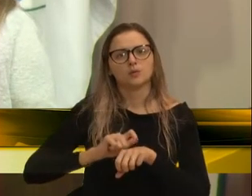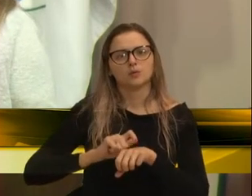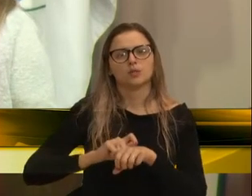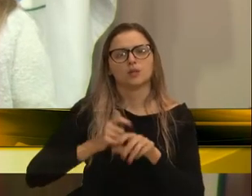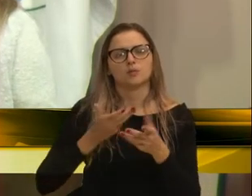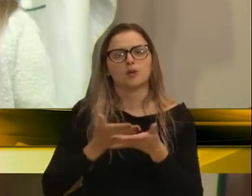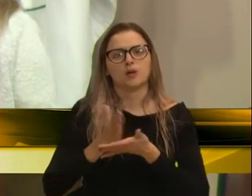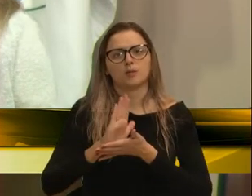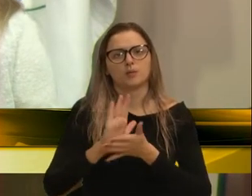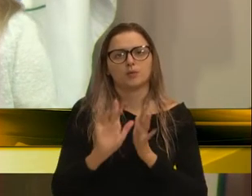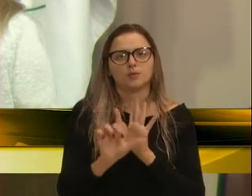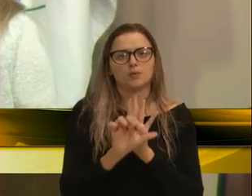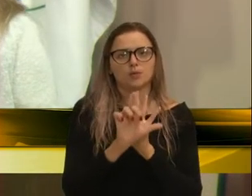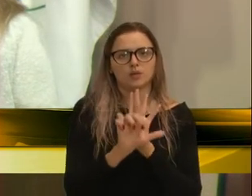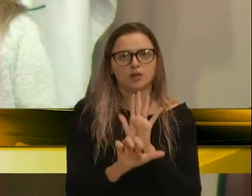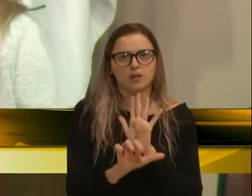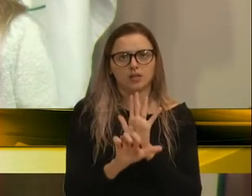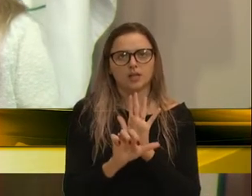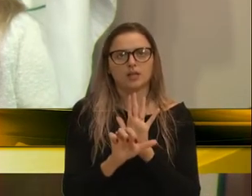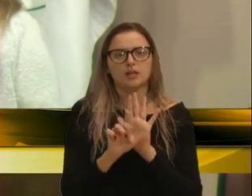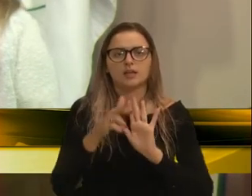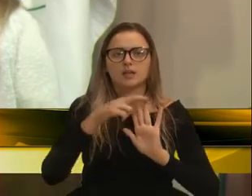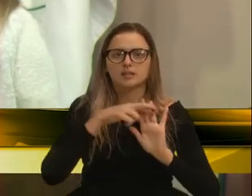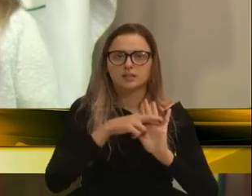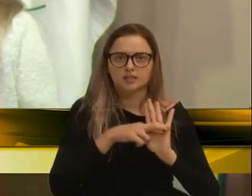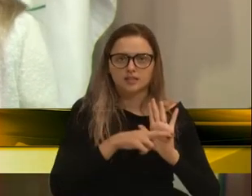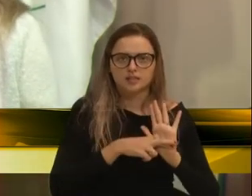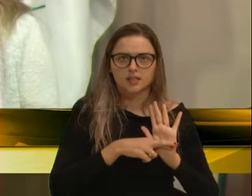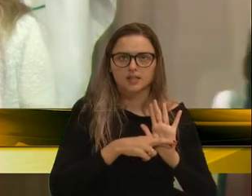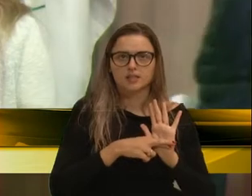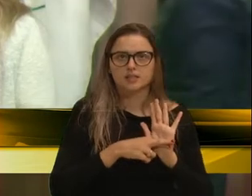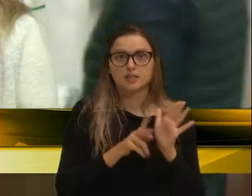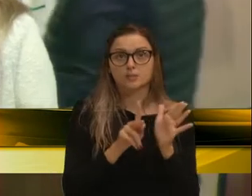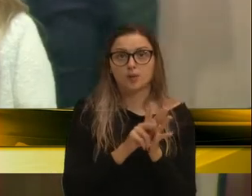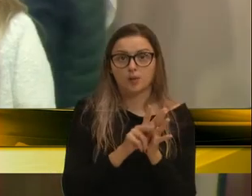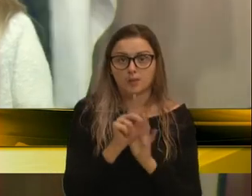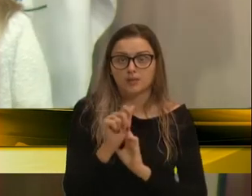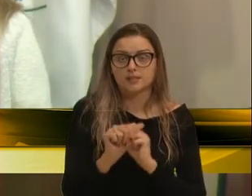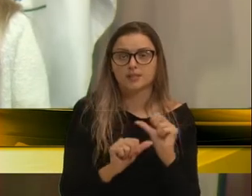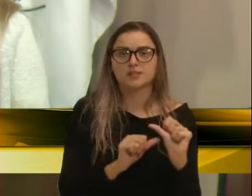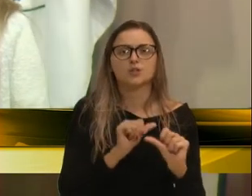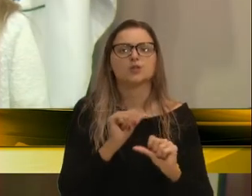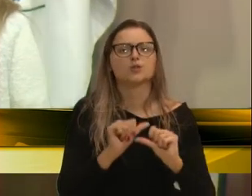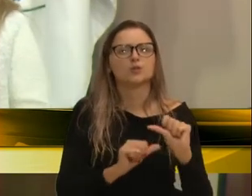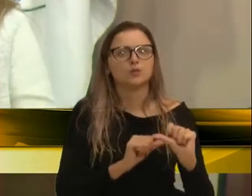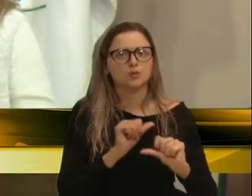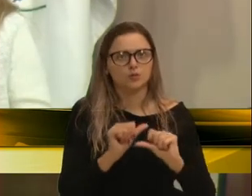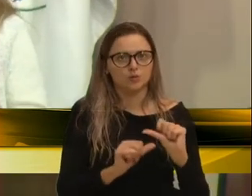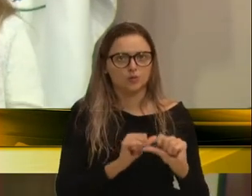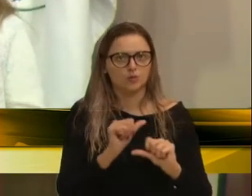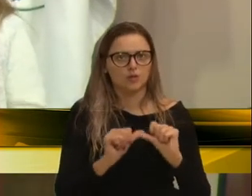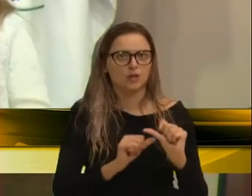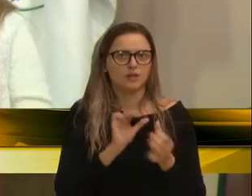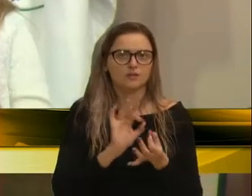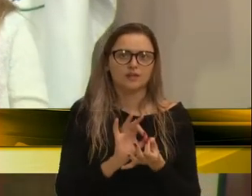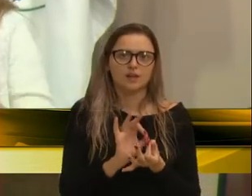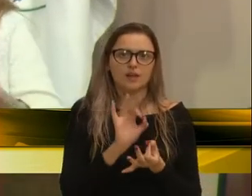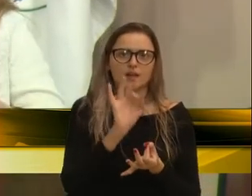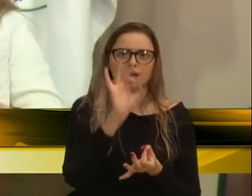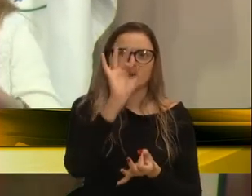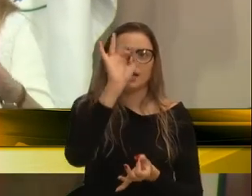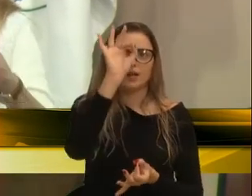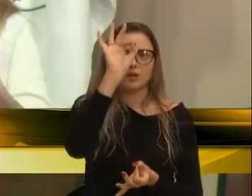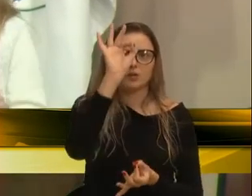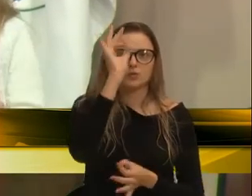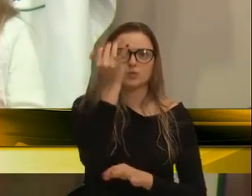uma legislação no Código de Posturas que modificava a altura do